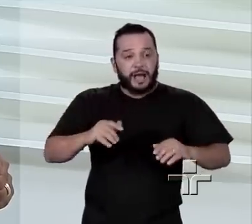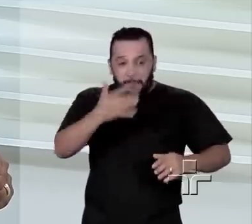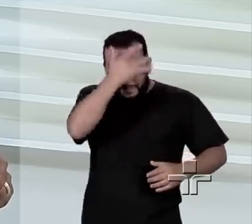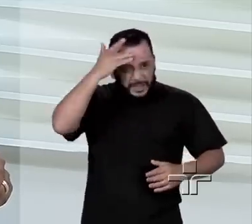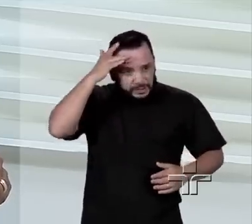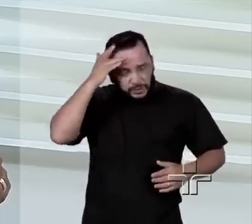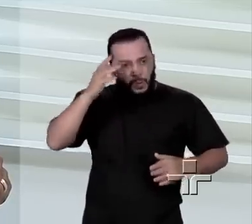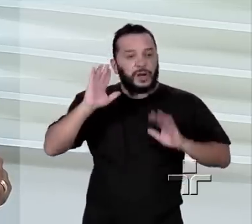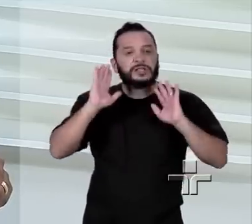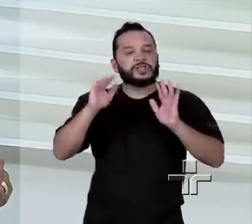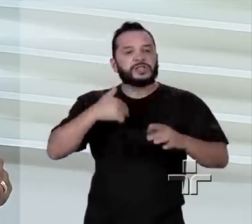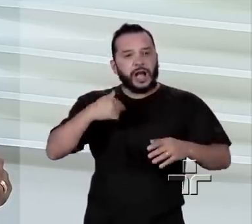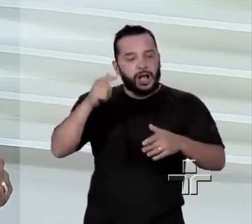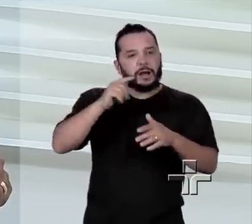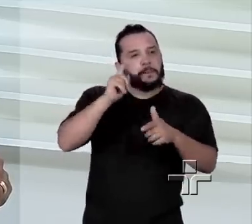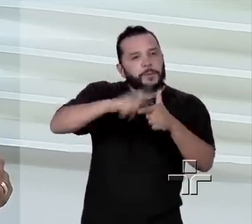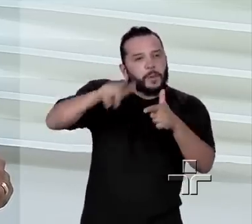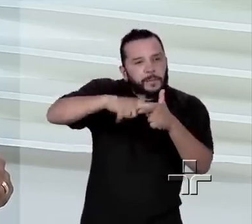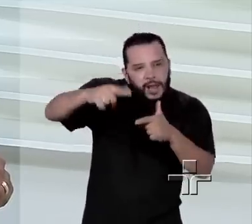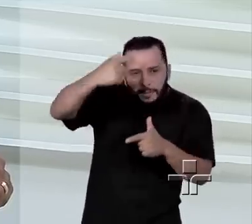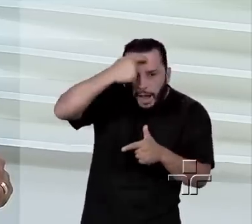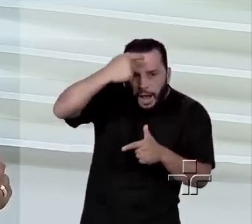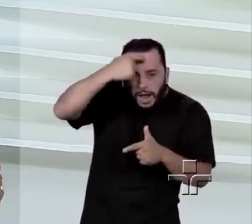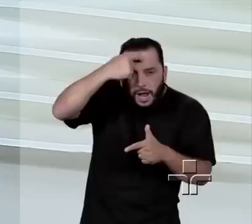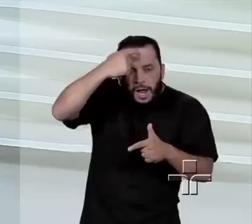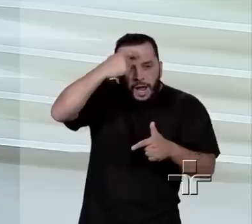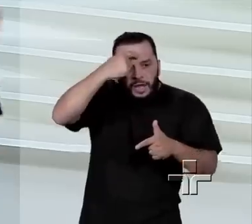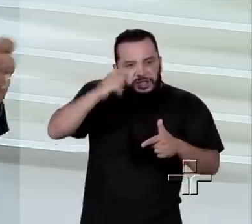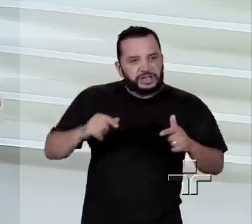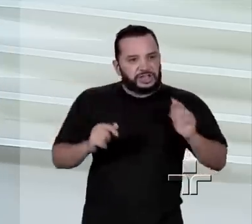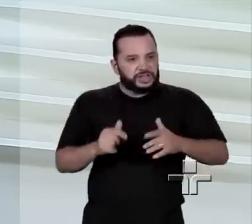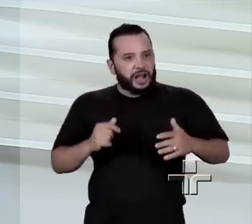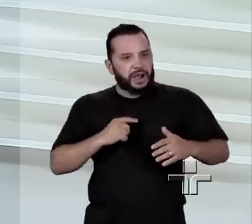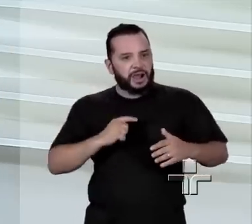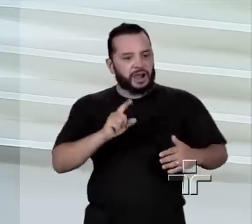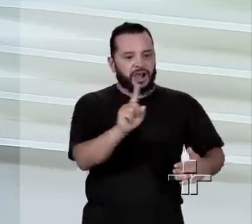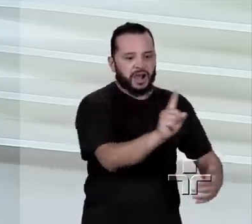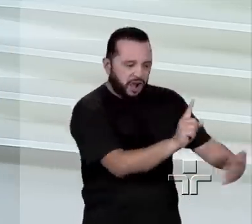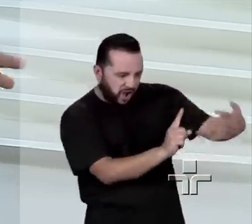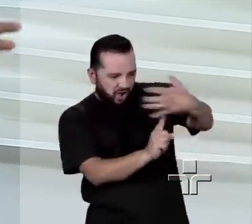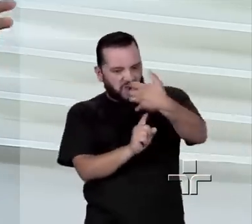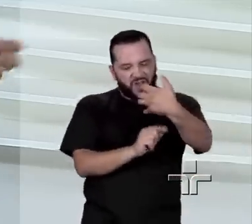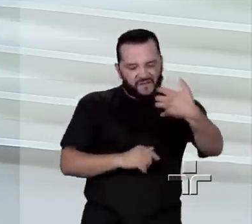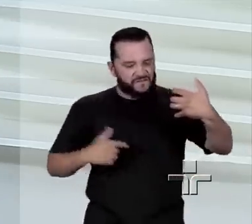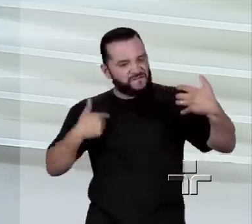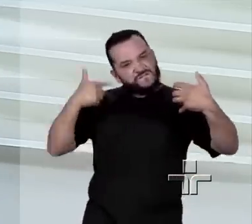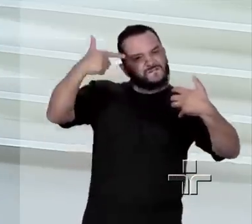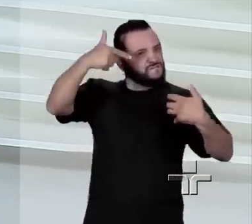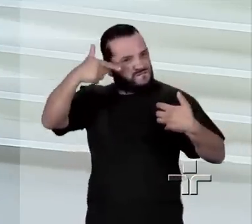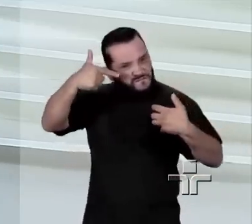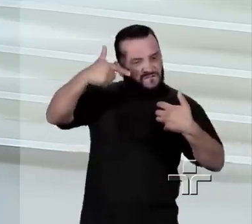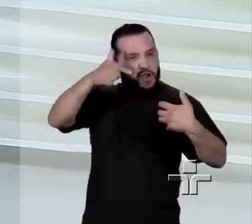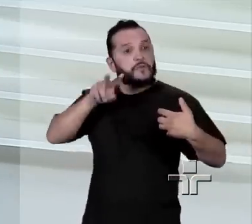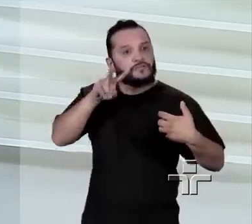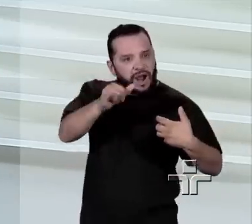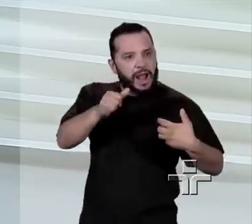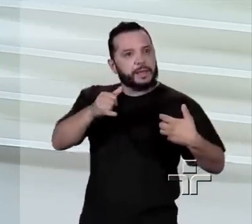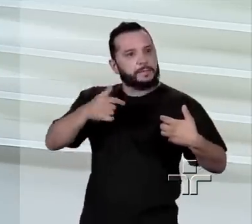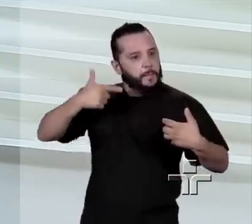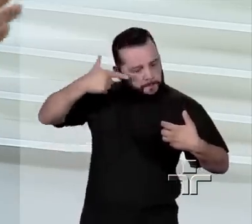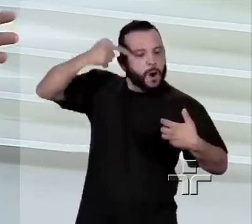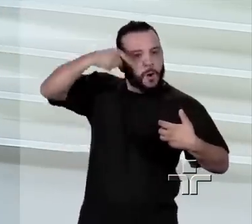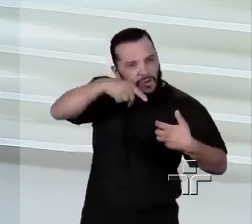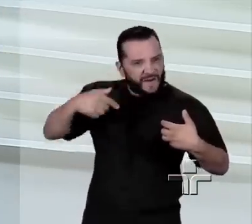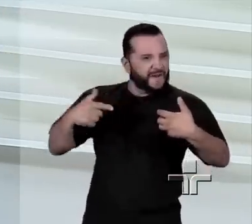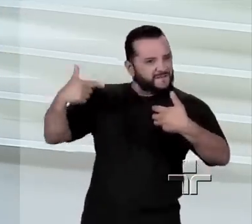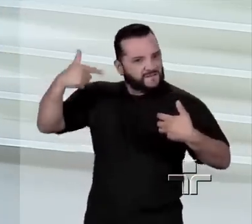indivíduo alterado psicologicamente e que não há mais negociação, vai matar o refém, em